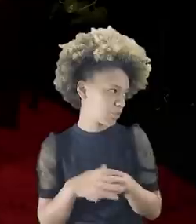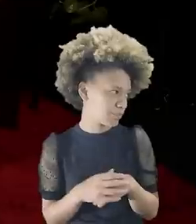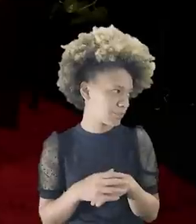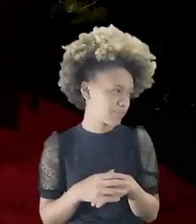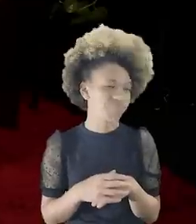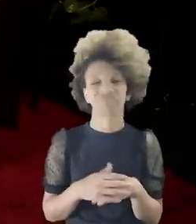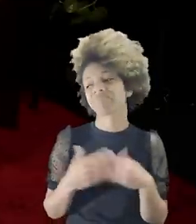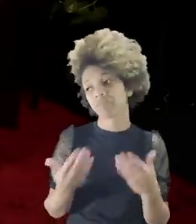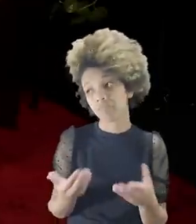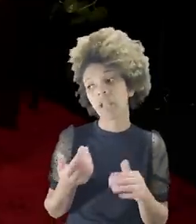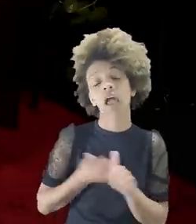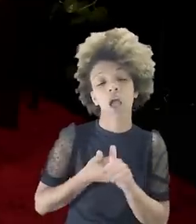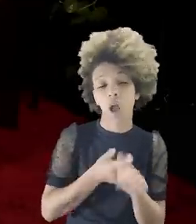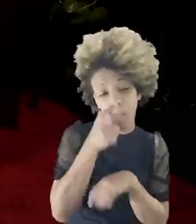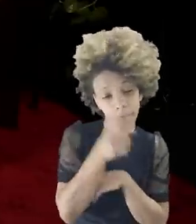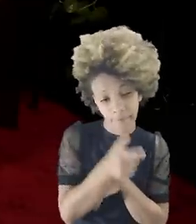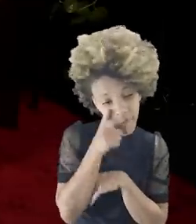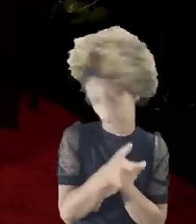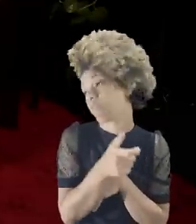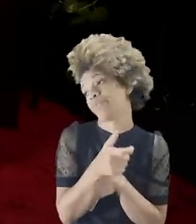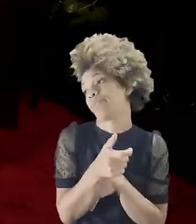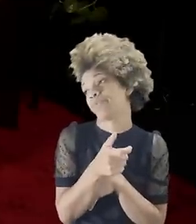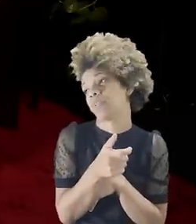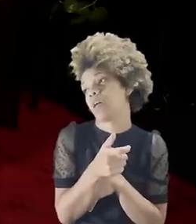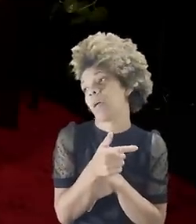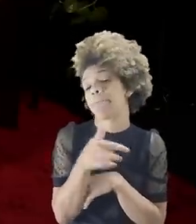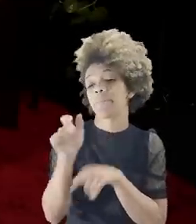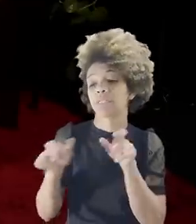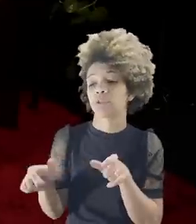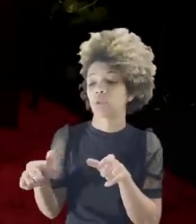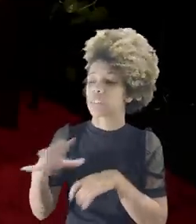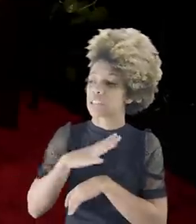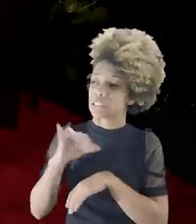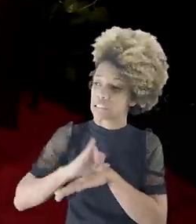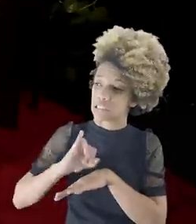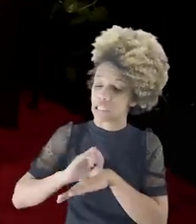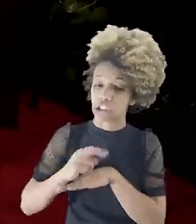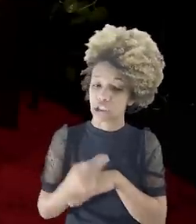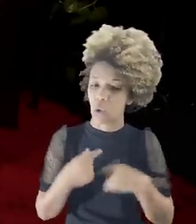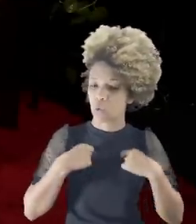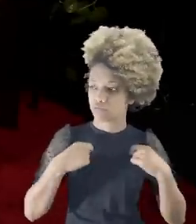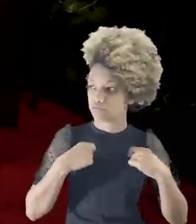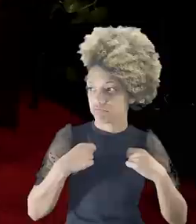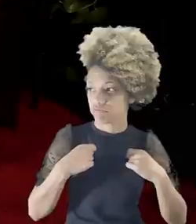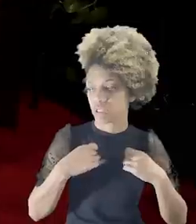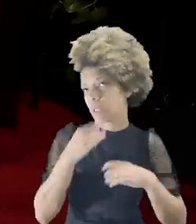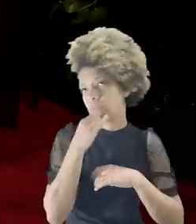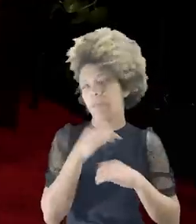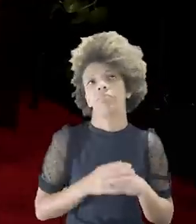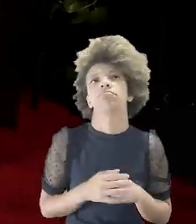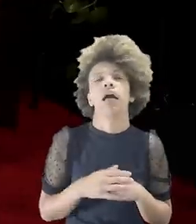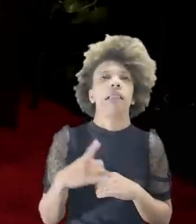ele é muito acompanhado pelo pelo pessoal da cidades ou dos times de camisa né então